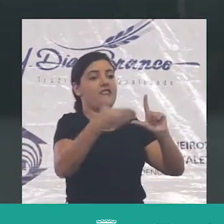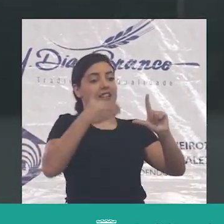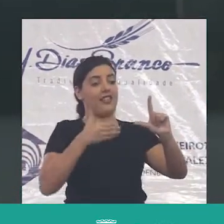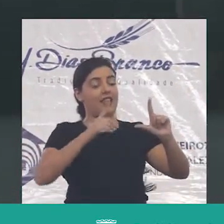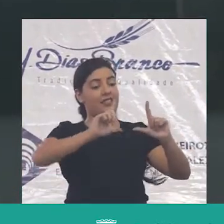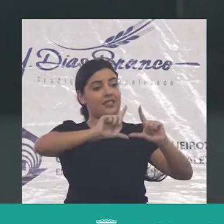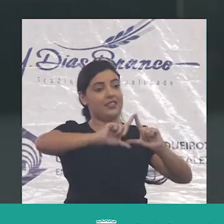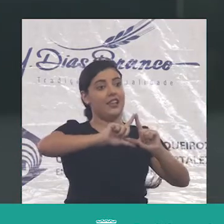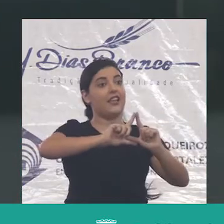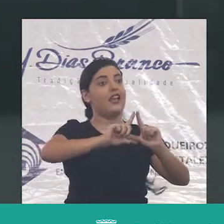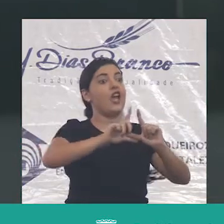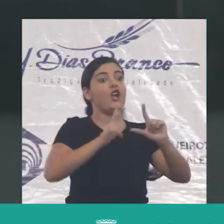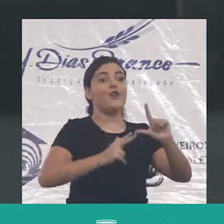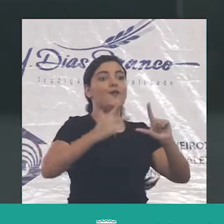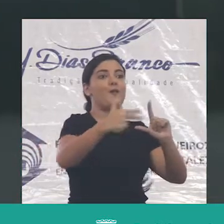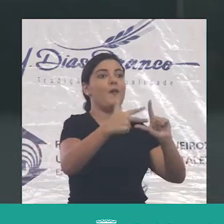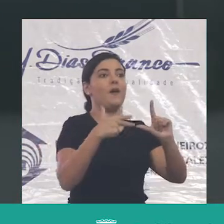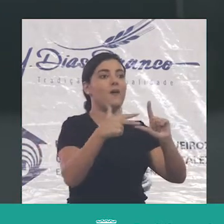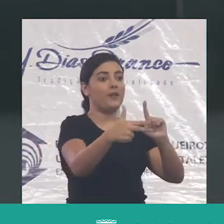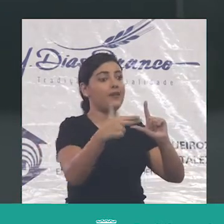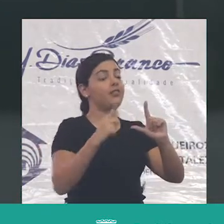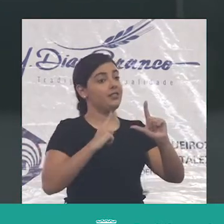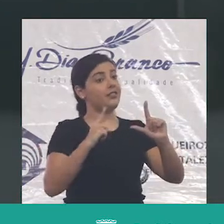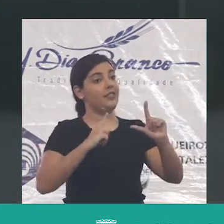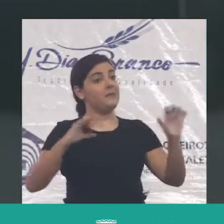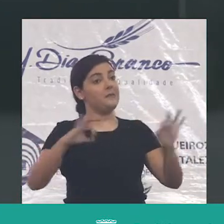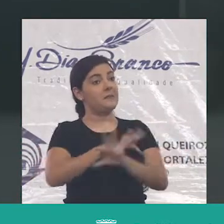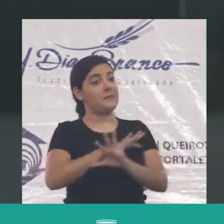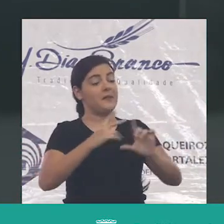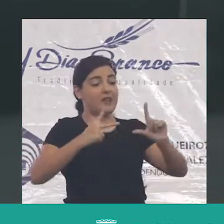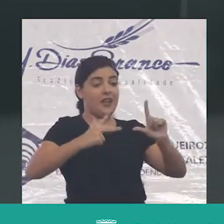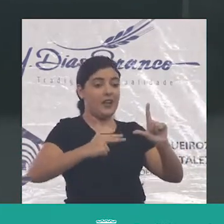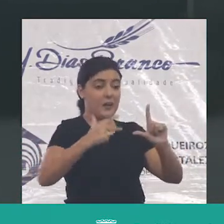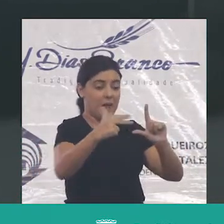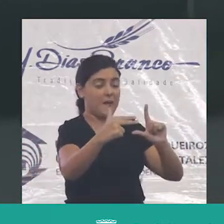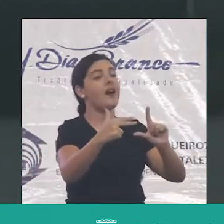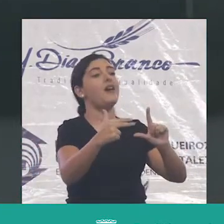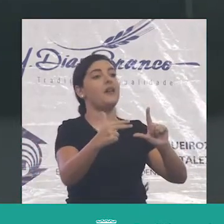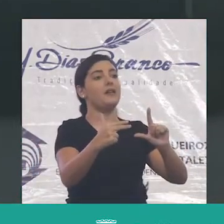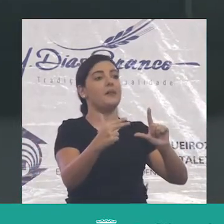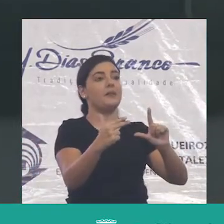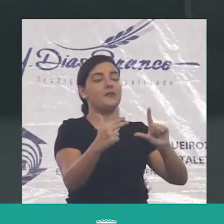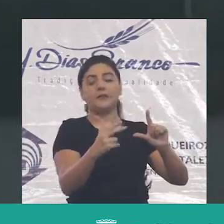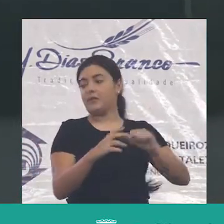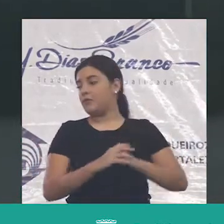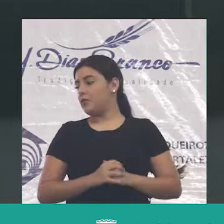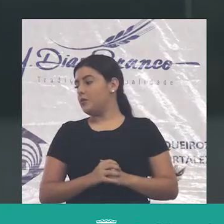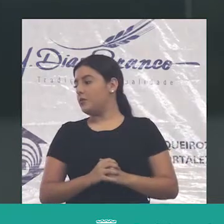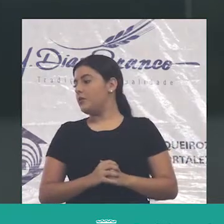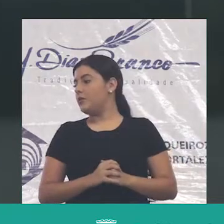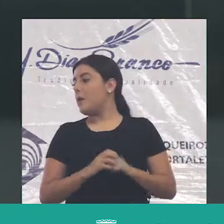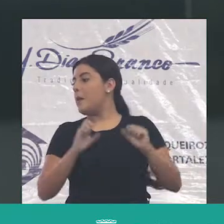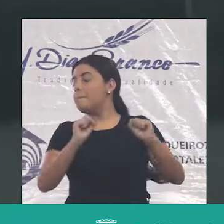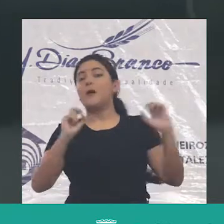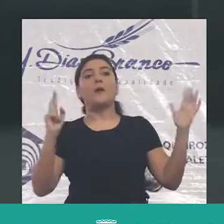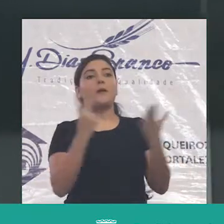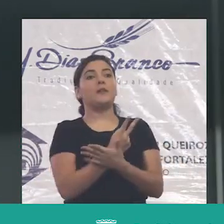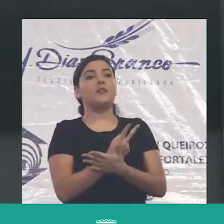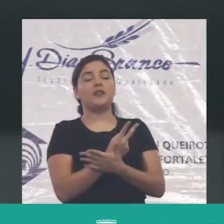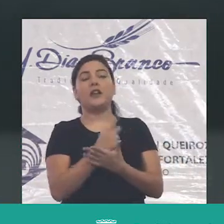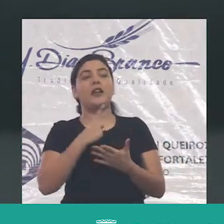o quê? Iguais. Tem ou não tem? Se você tem 2 triângulos paralelos e iguais, você pode fazer o